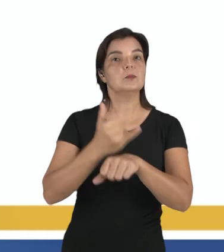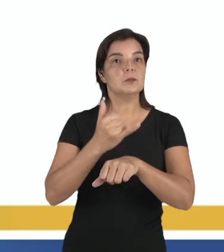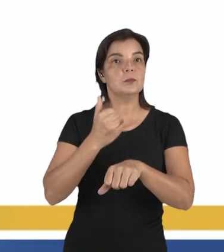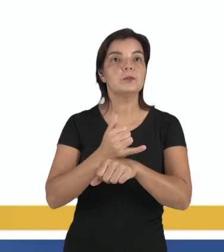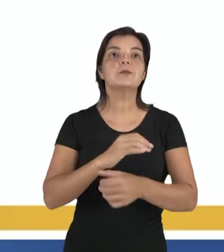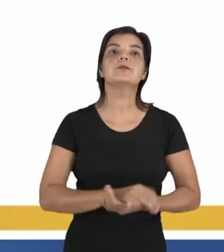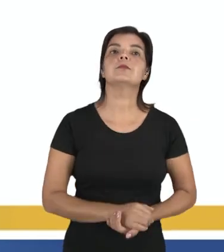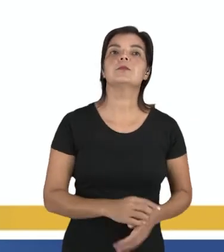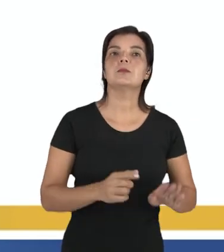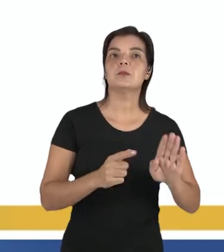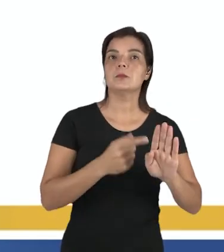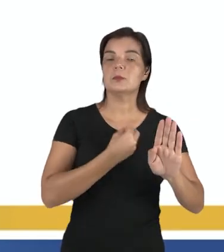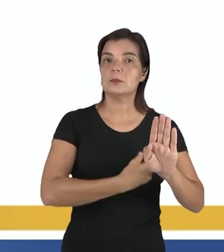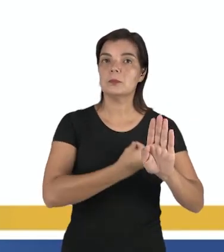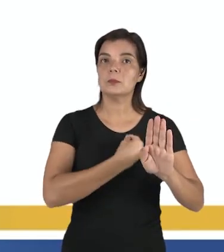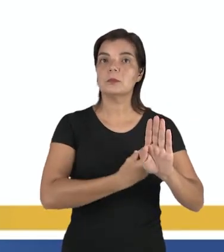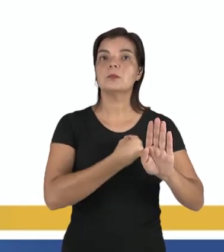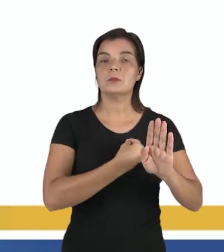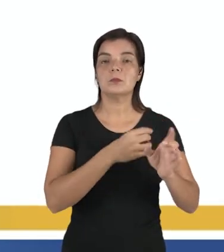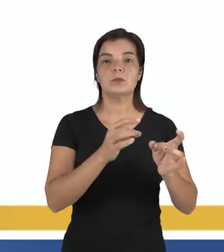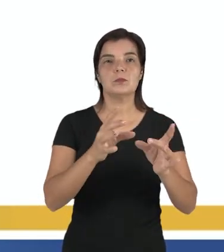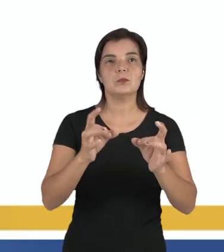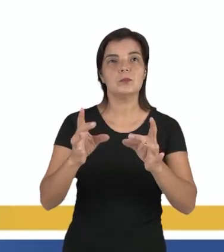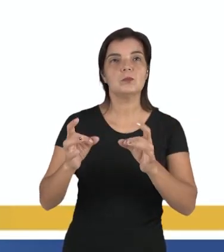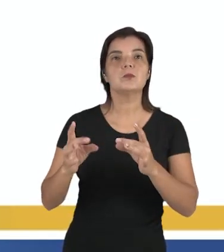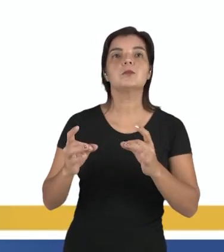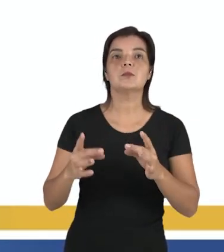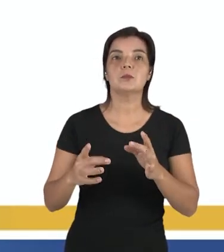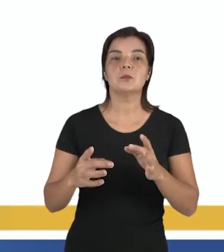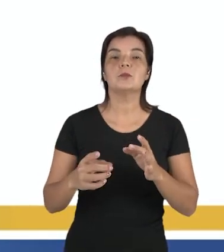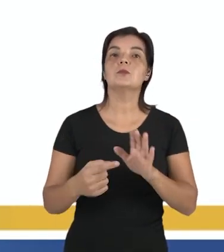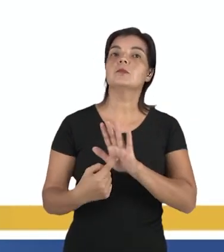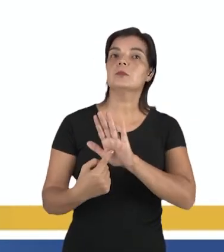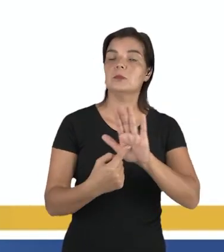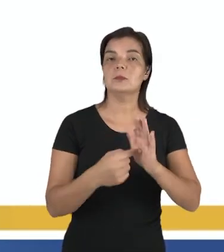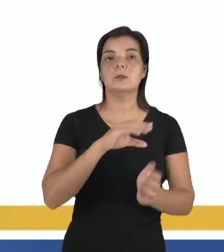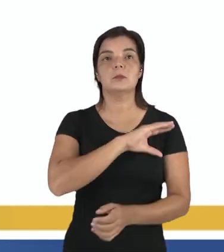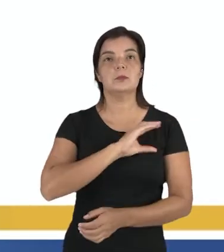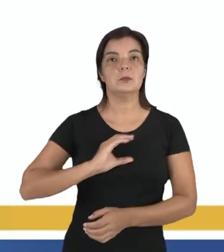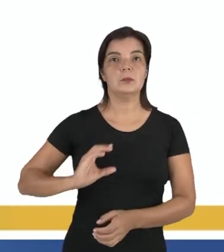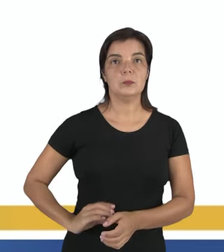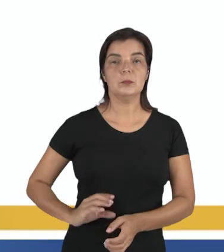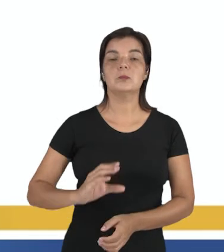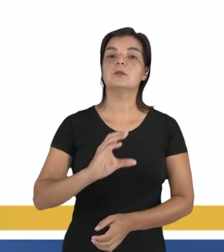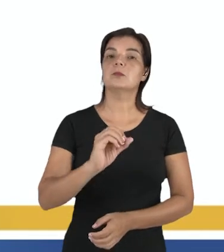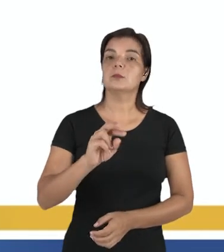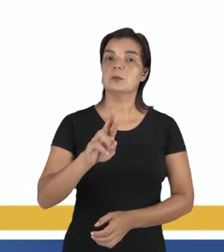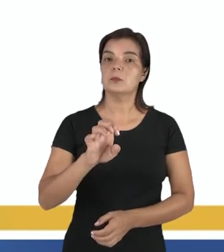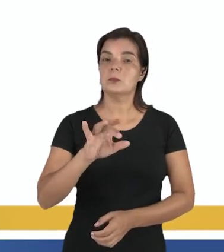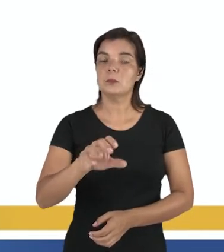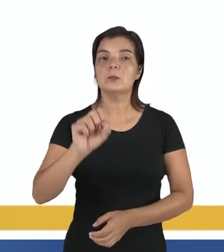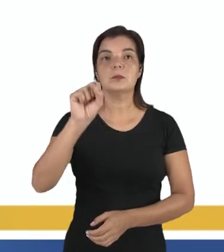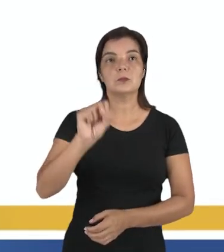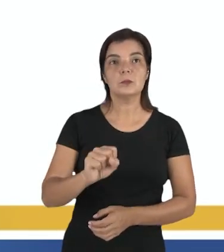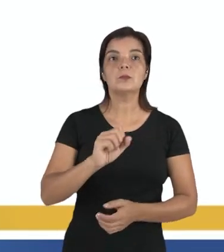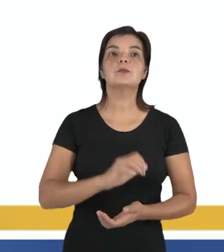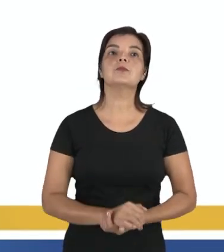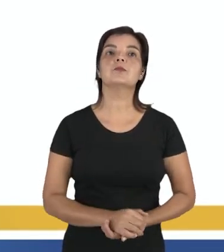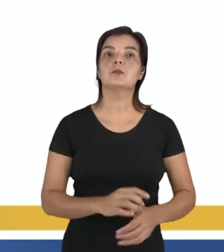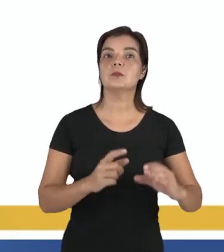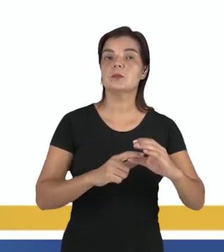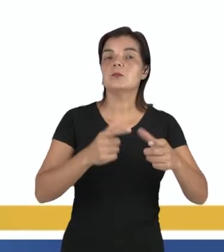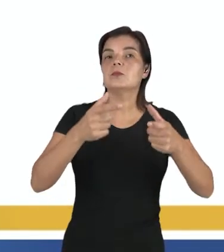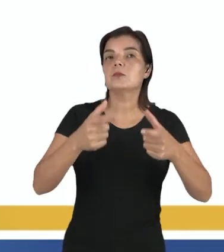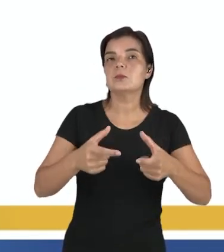ferro. B. A existência de grande mercado comprador representado pela China e pela Coreia do Sul.